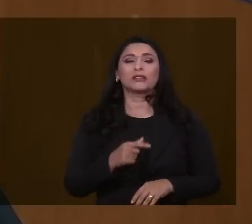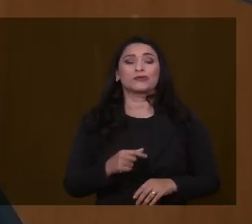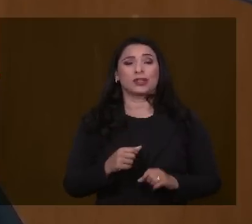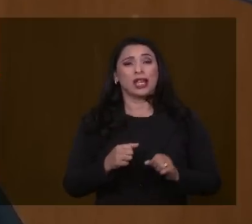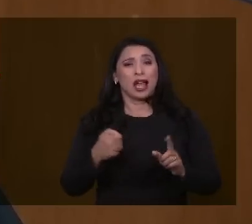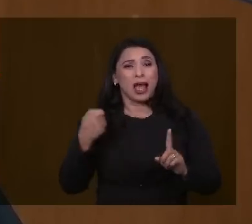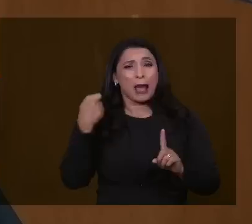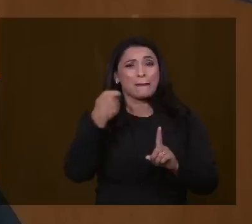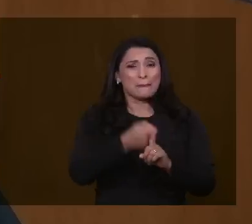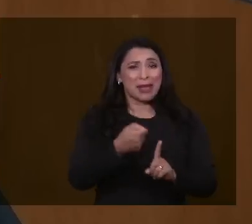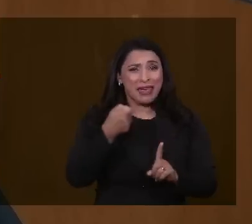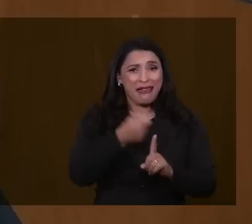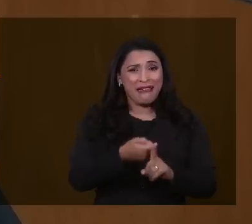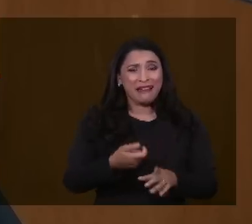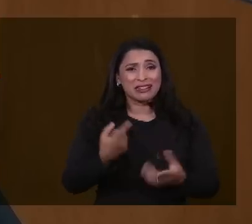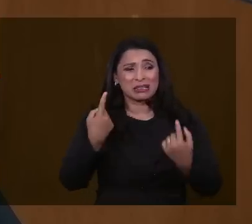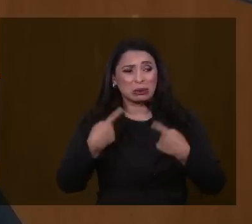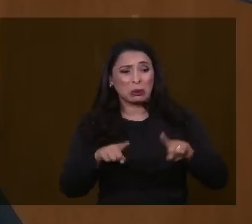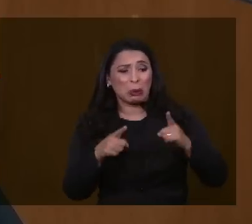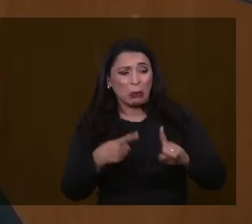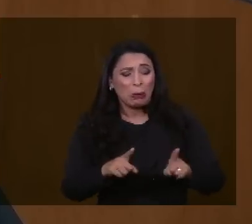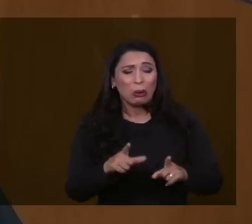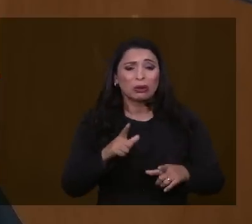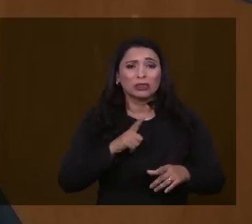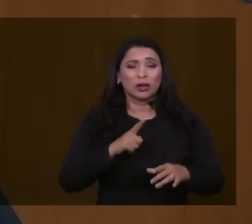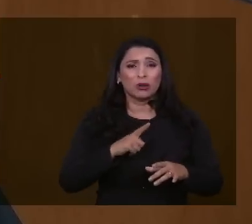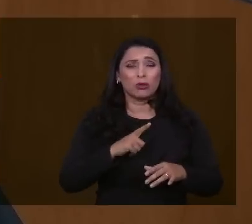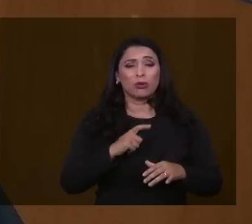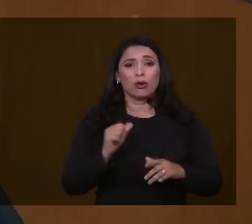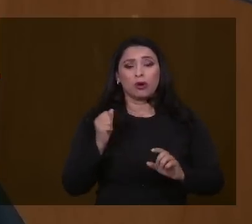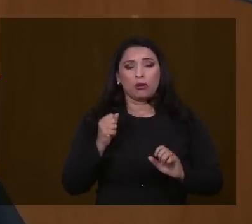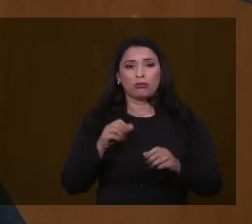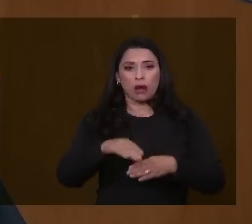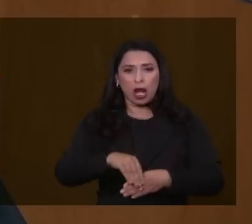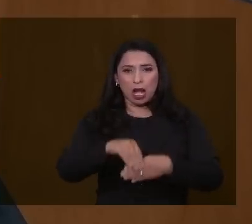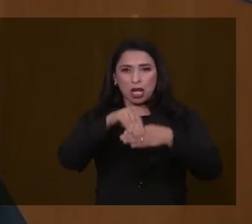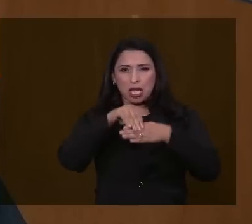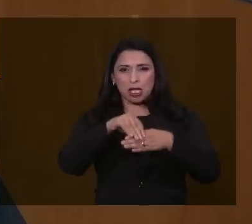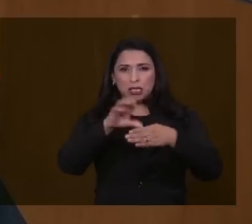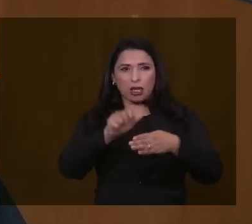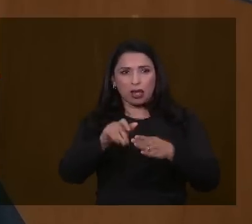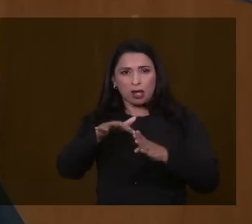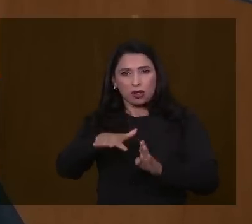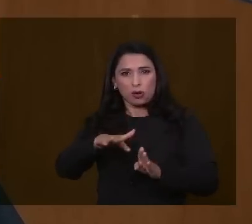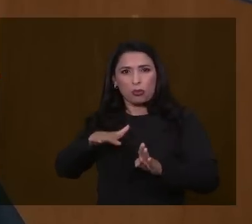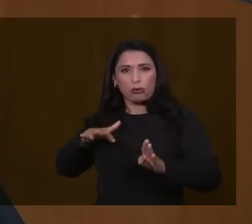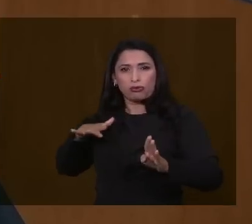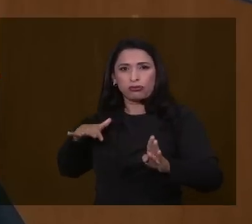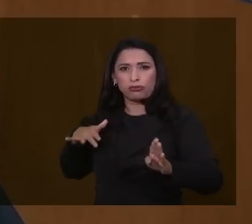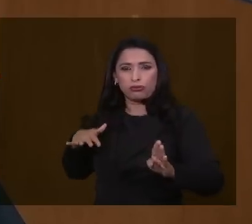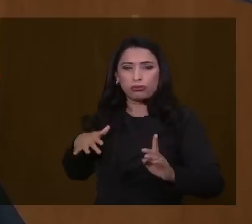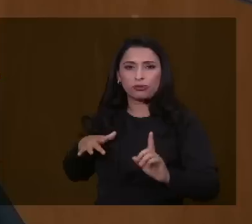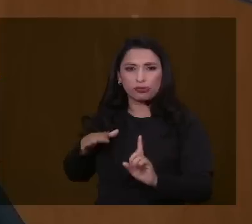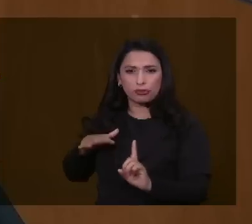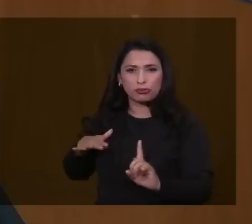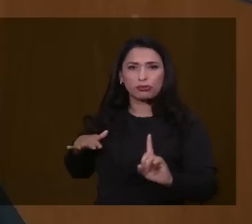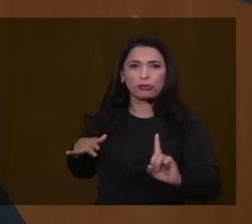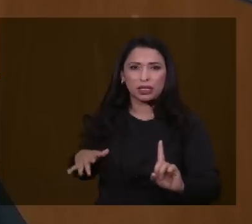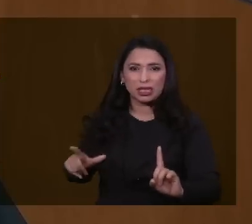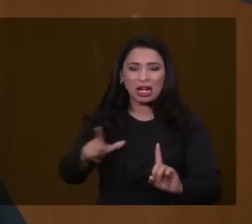ameaças de um populismo autoritário, desprovido de qualquer decoro